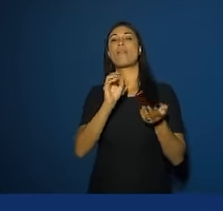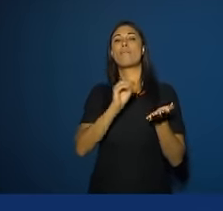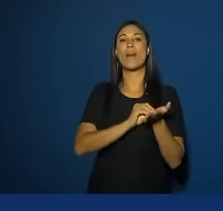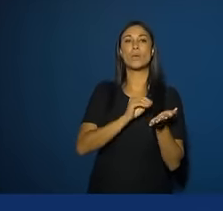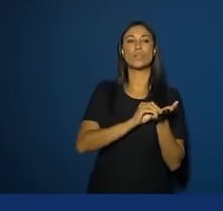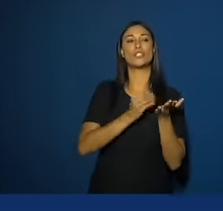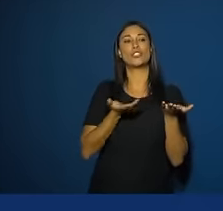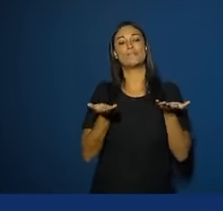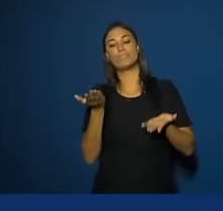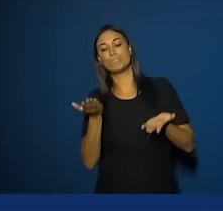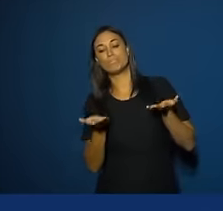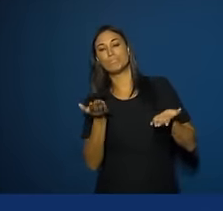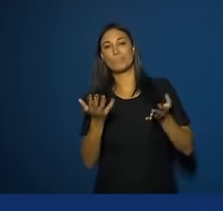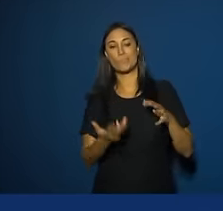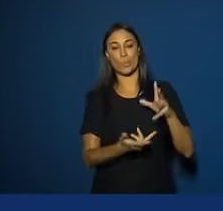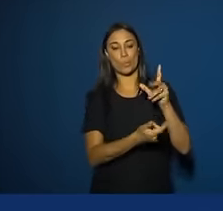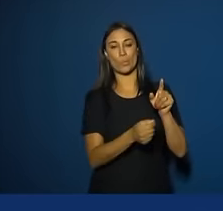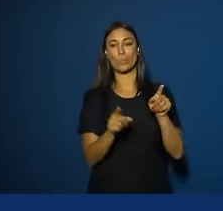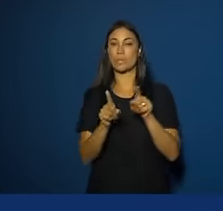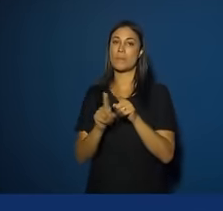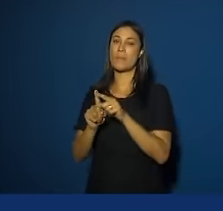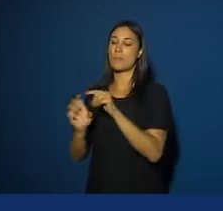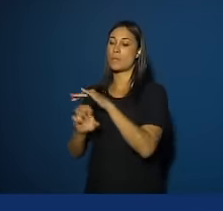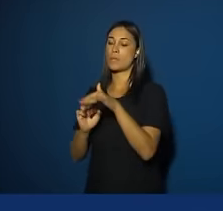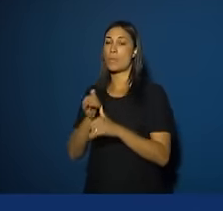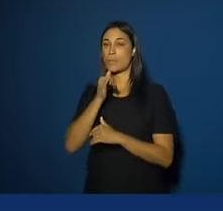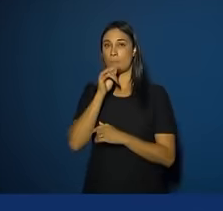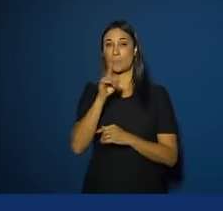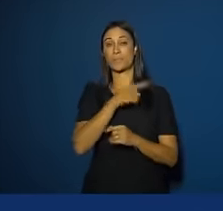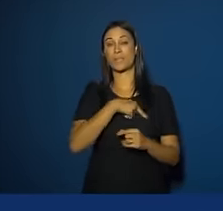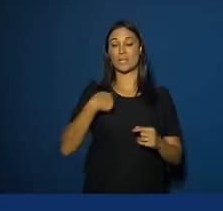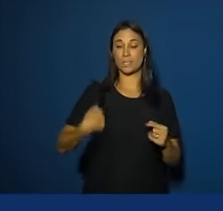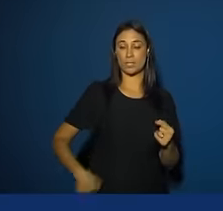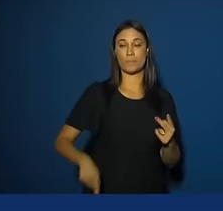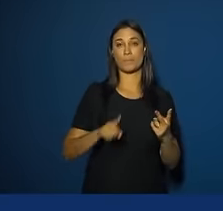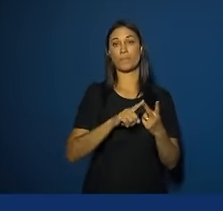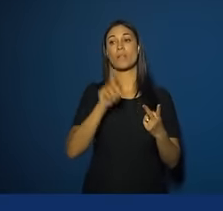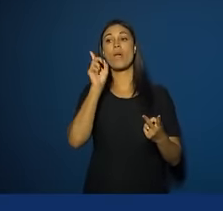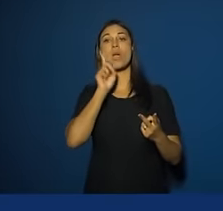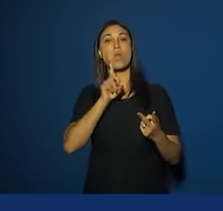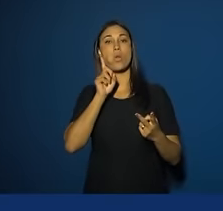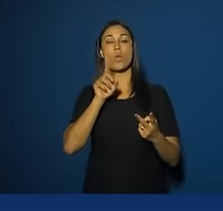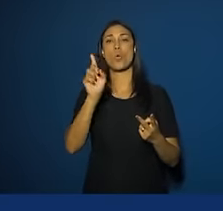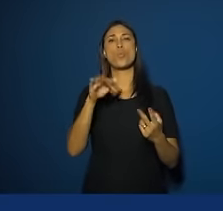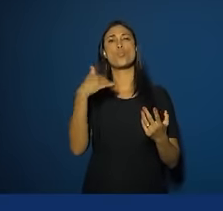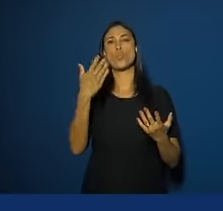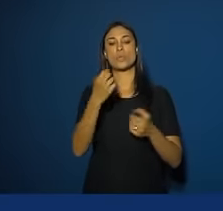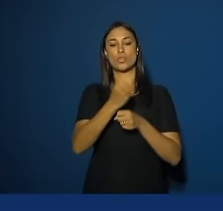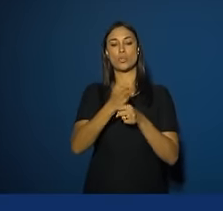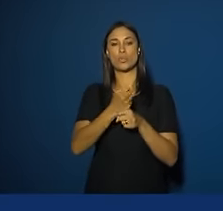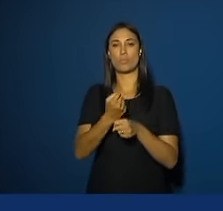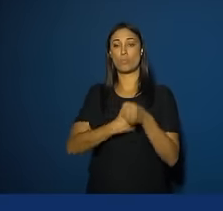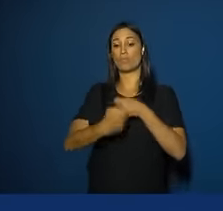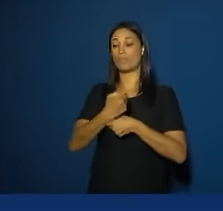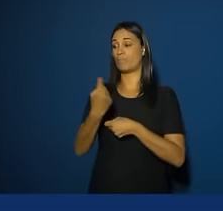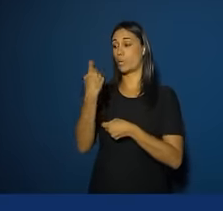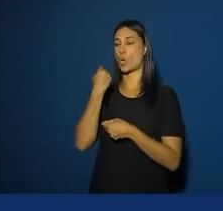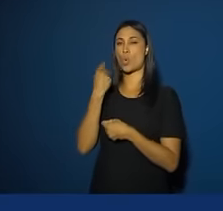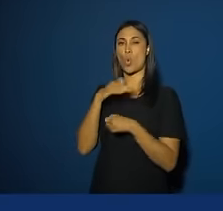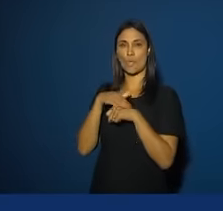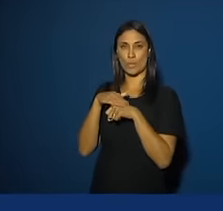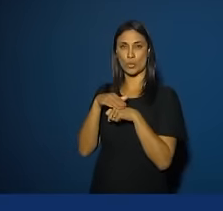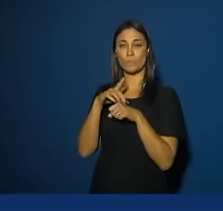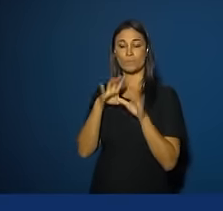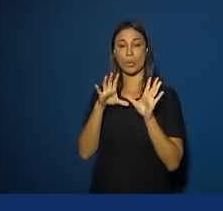pro mundo e pros mercados para falar de China e Estados Unidos o William a gente quando conversou aqui ano passado ano retrasado a